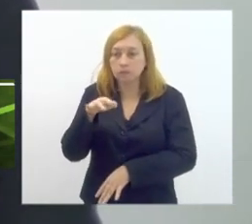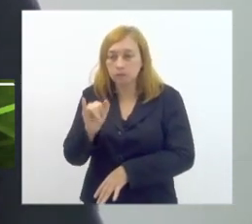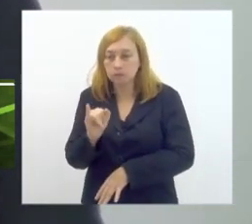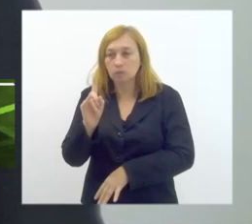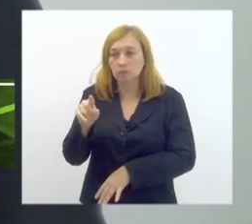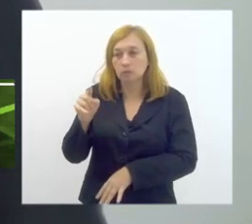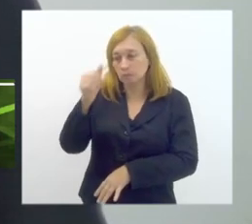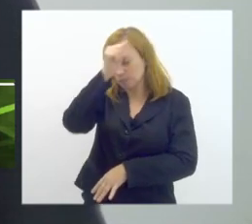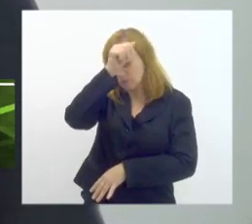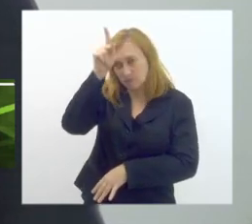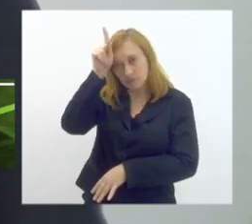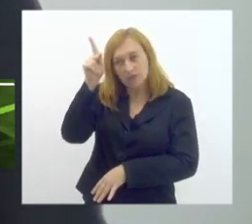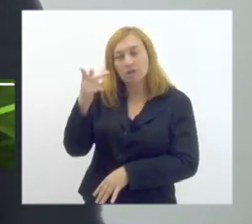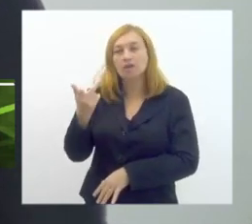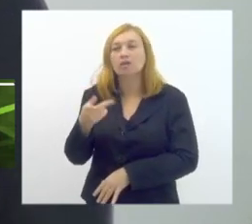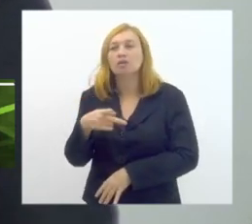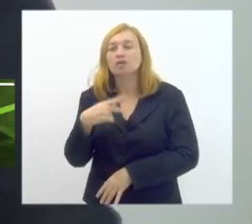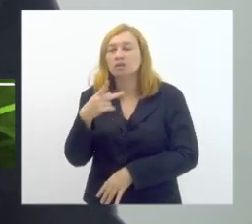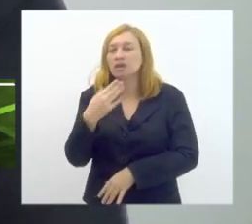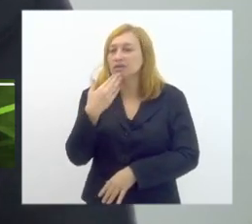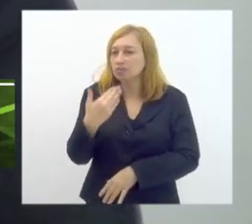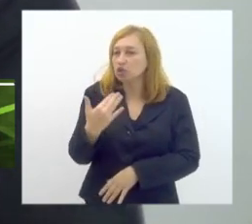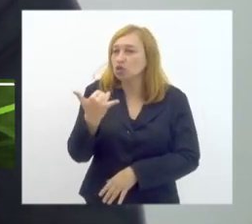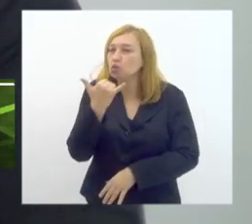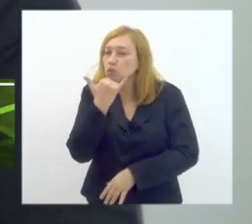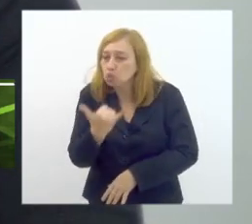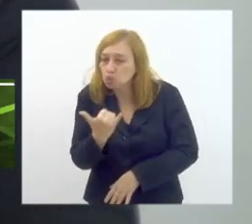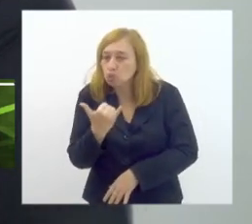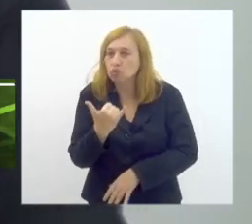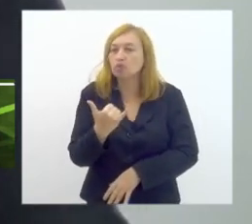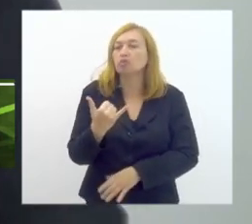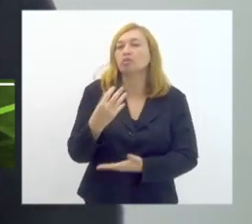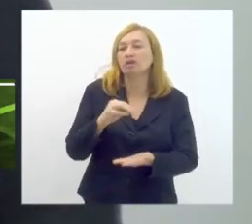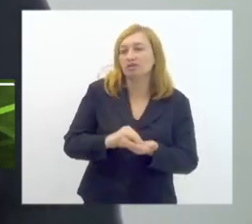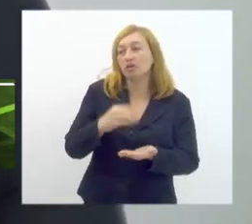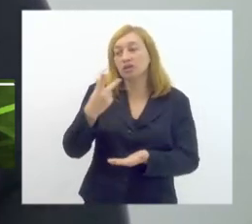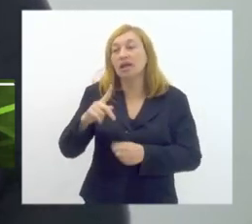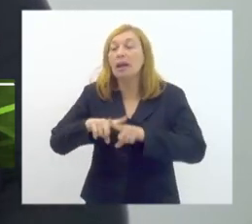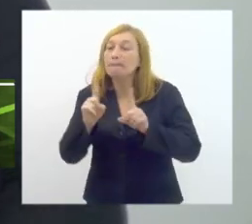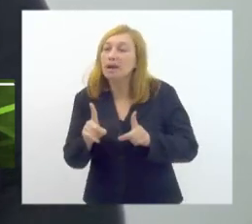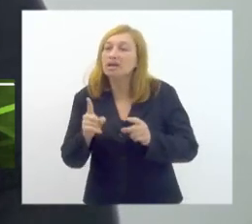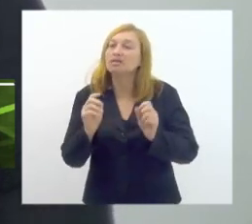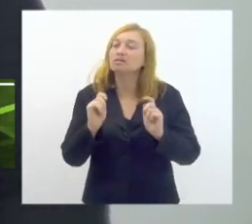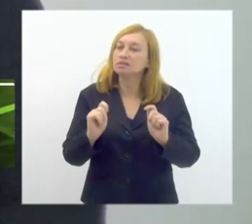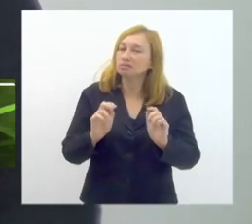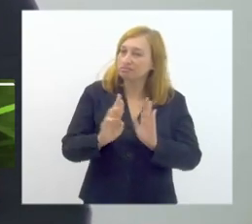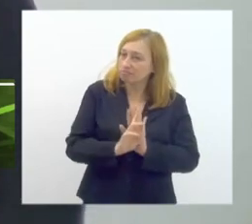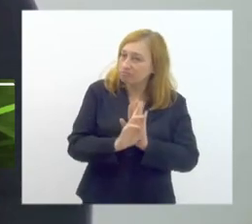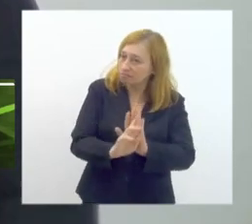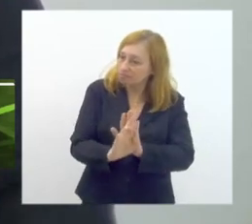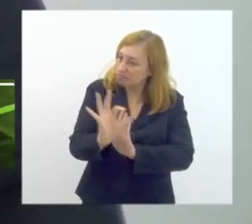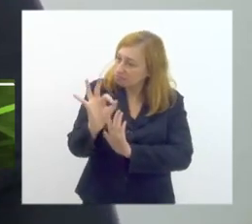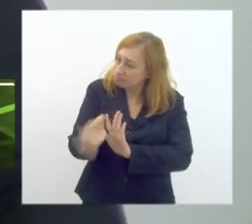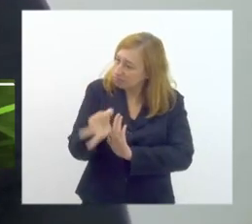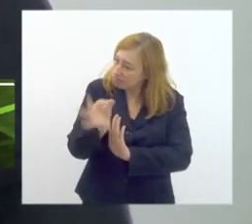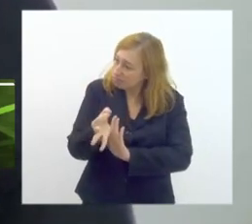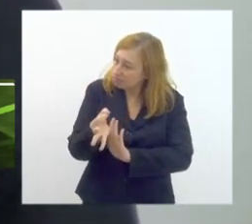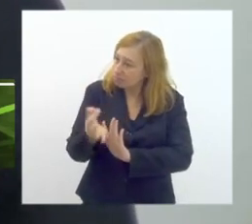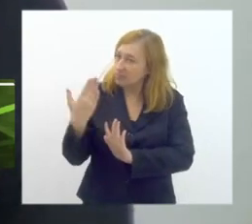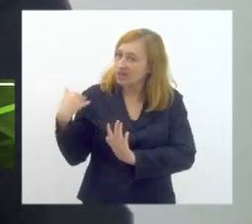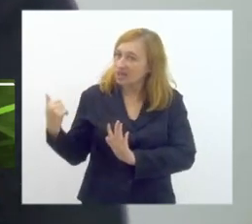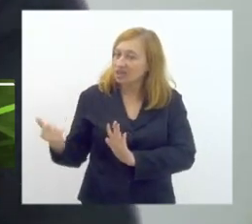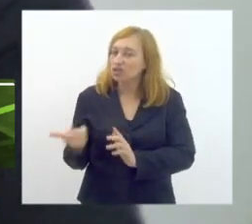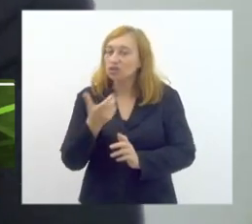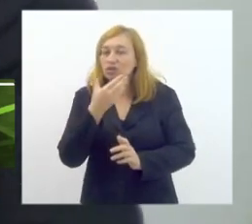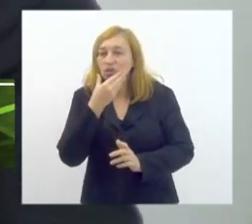E trago, então, esse pedido de desculpas pela ausência, mas espero representá-lo à altura, do lado de grandes